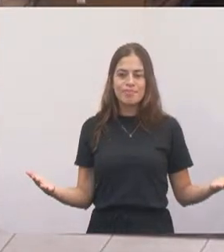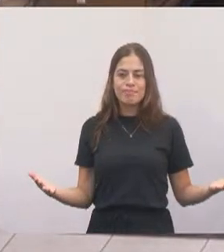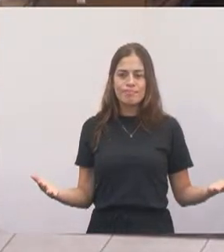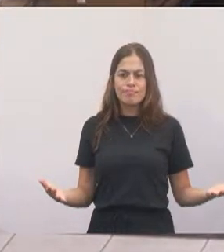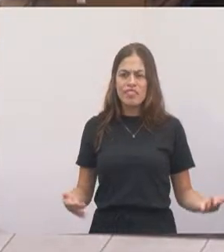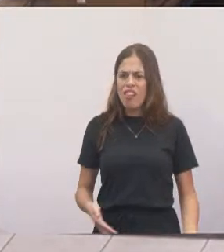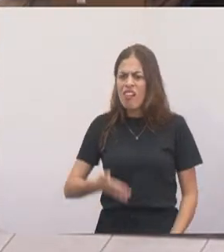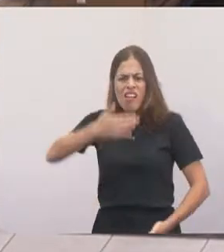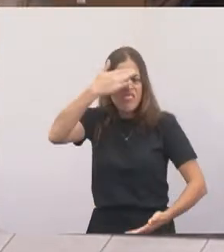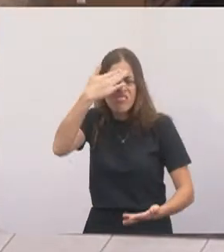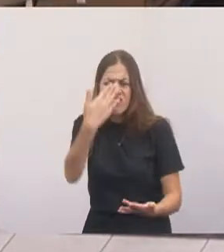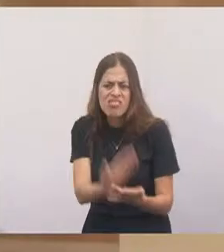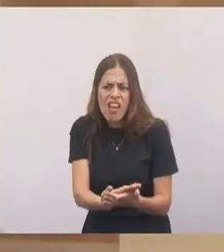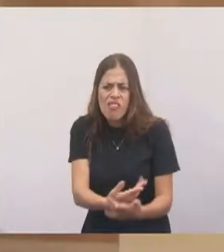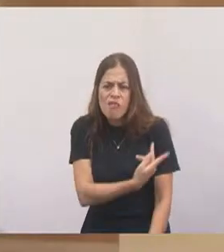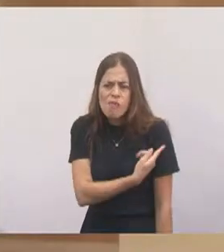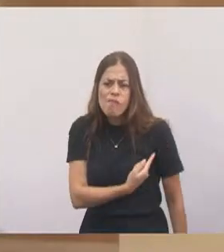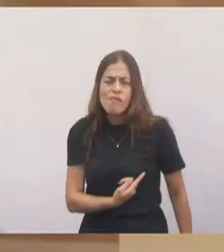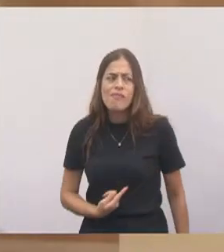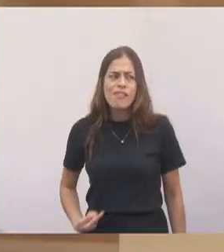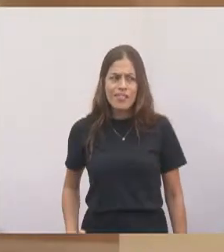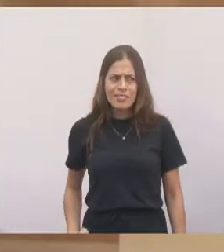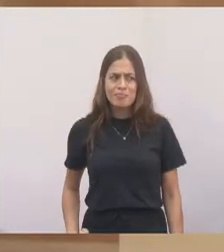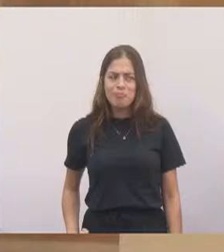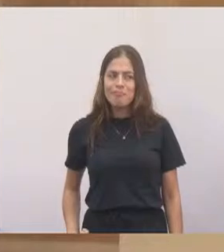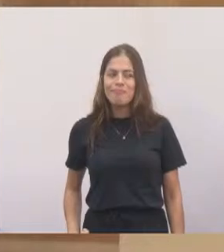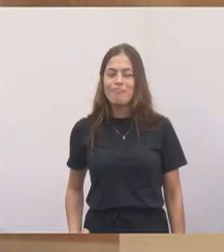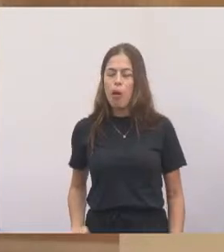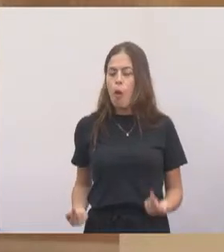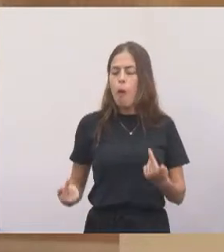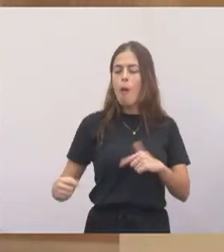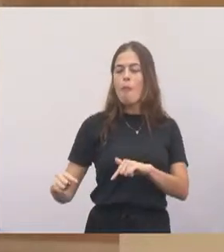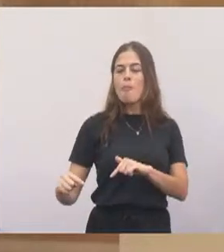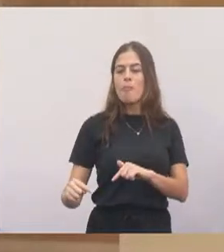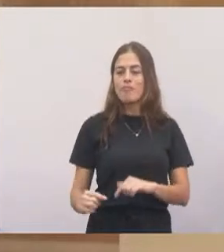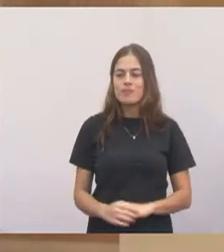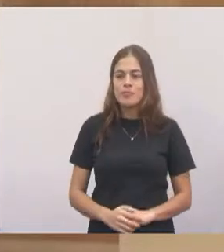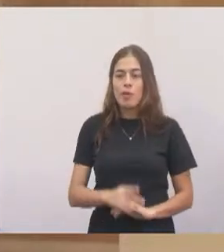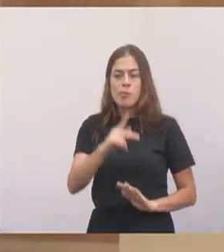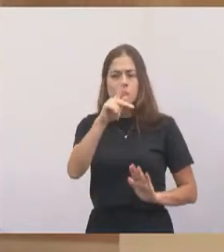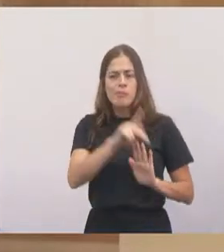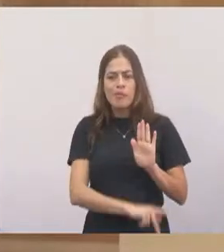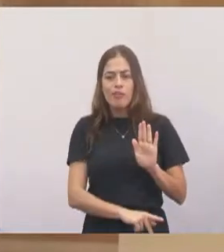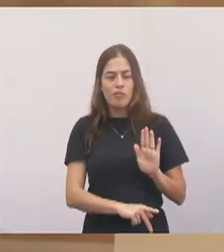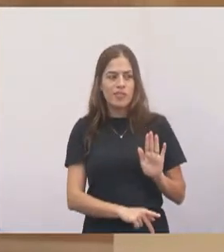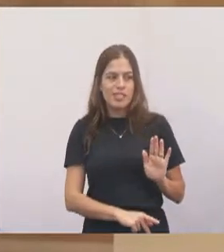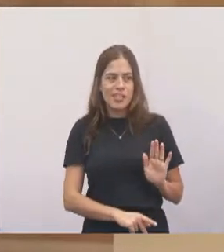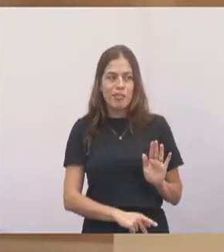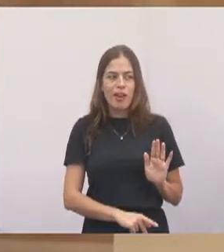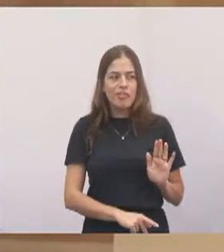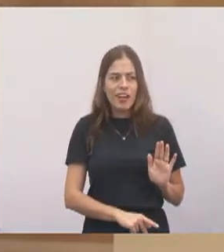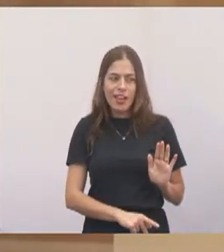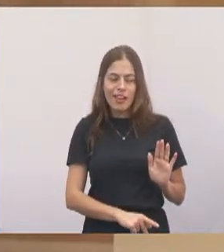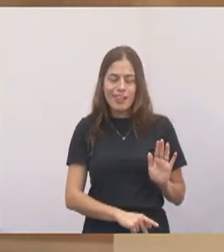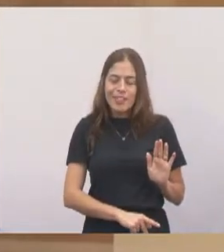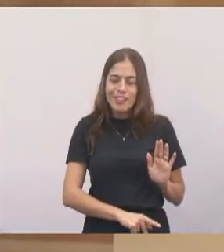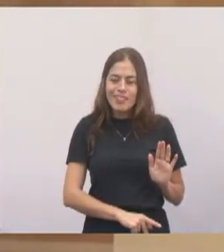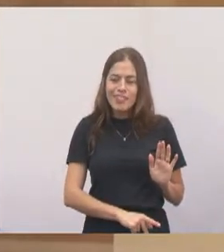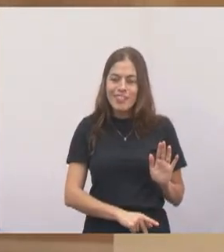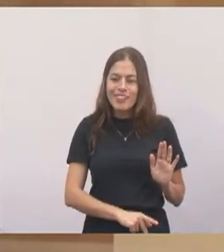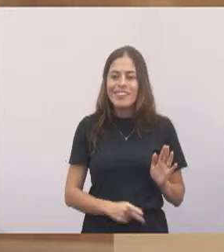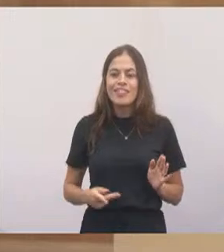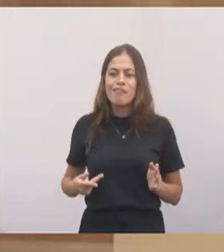Inacreditável um governo, não é? E contra um projeto aonde se